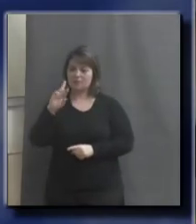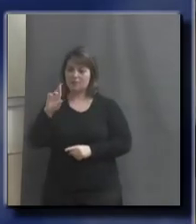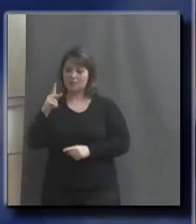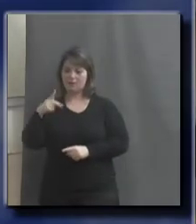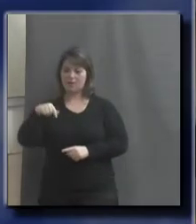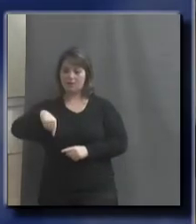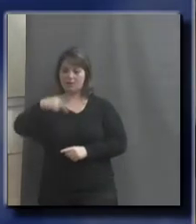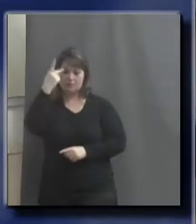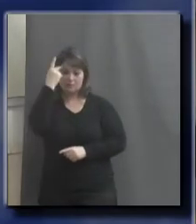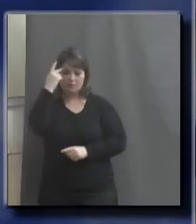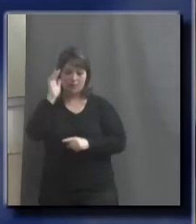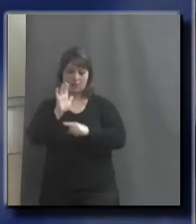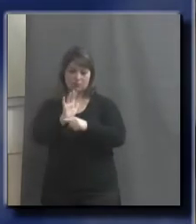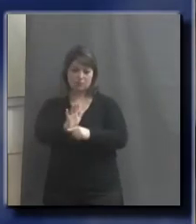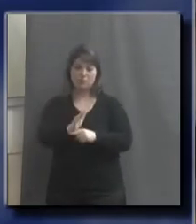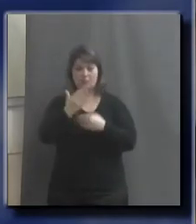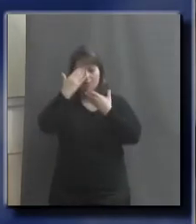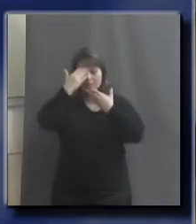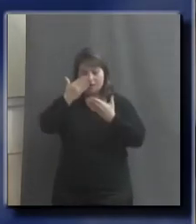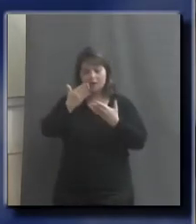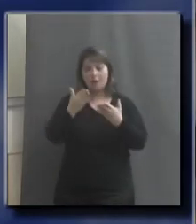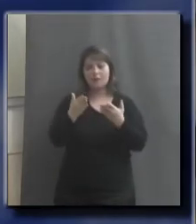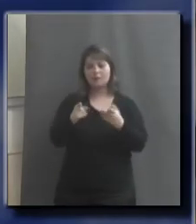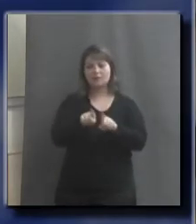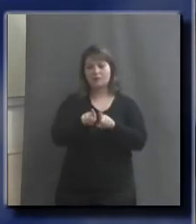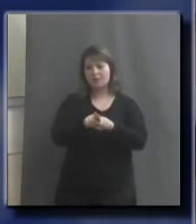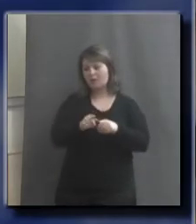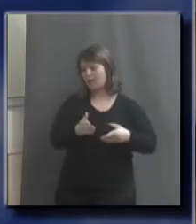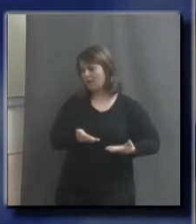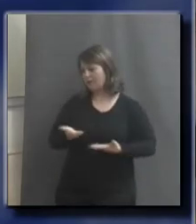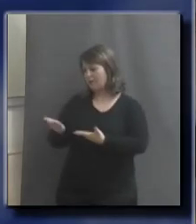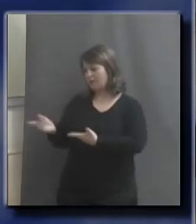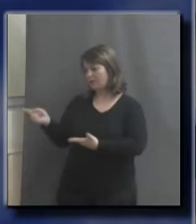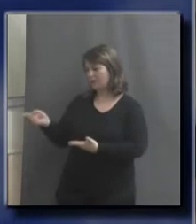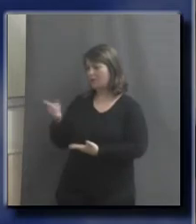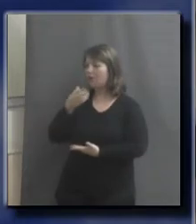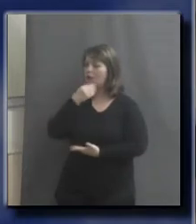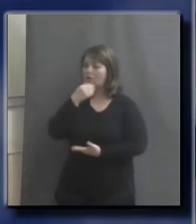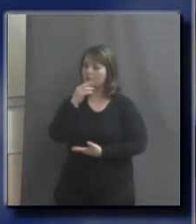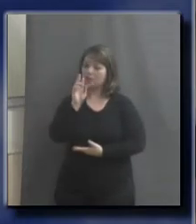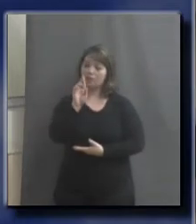processo. É isso, muito obrigada. E aí passo, então, a palavra a Rogério.